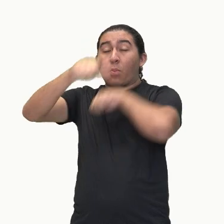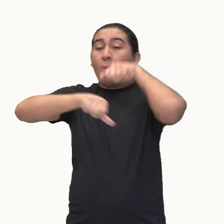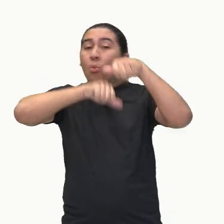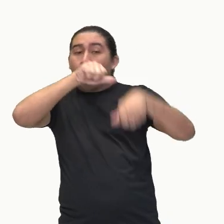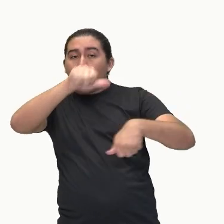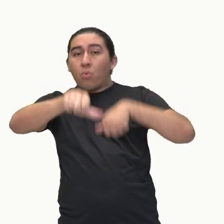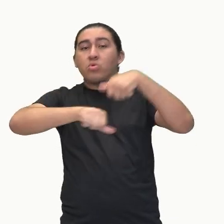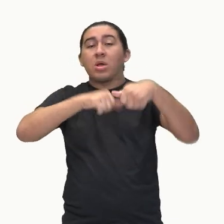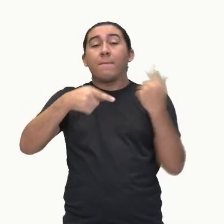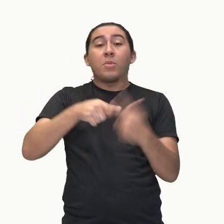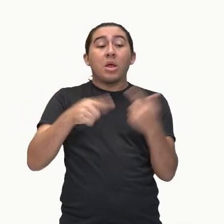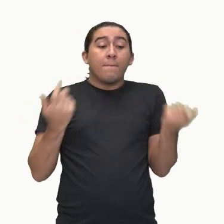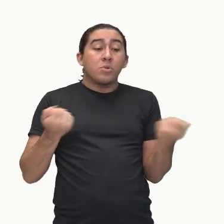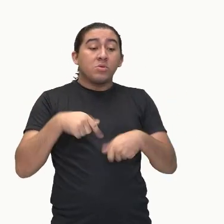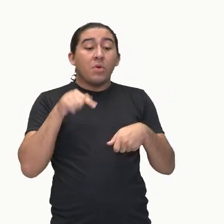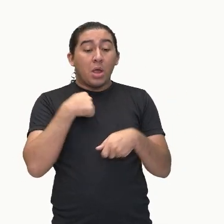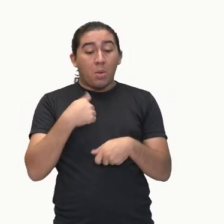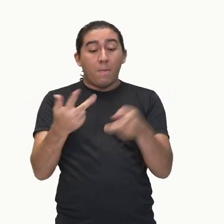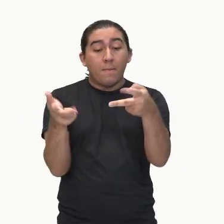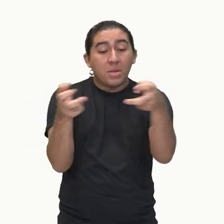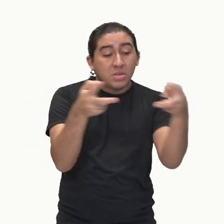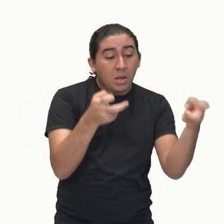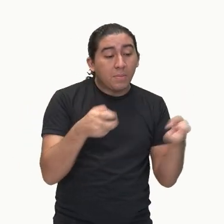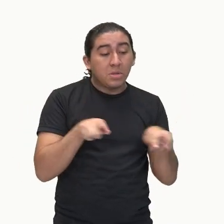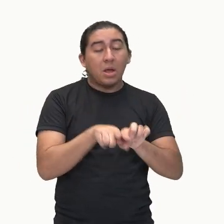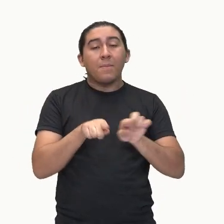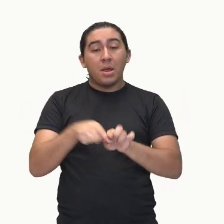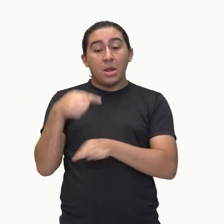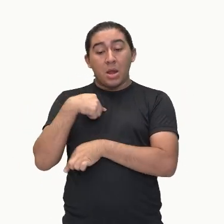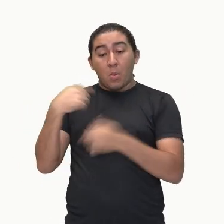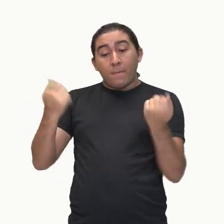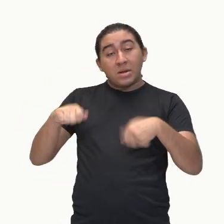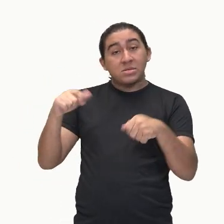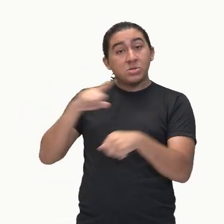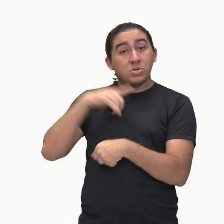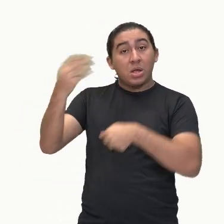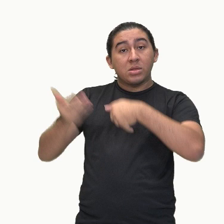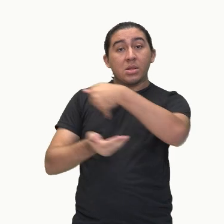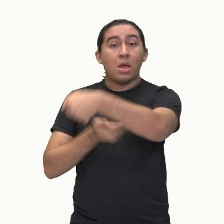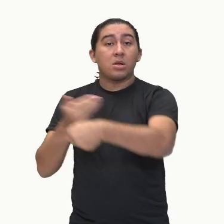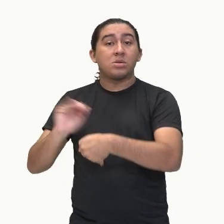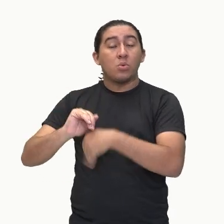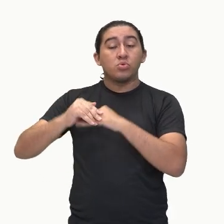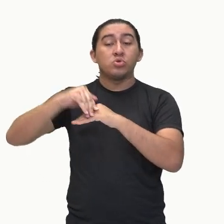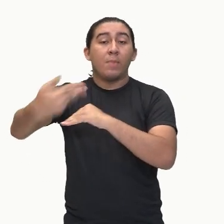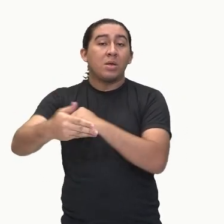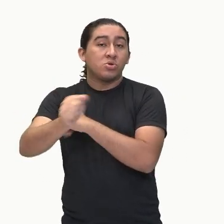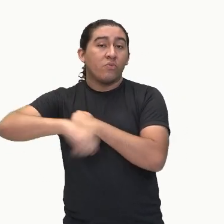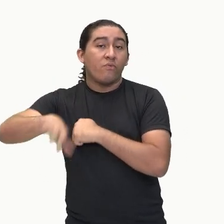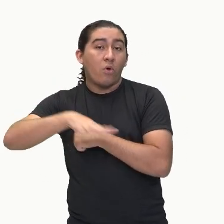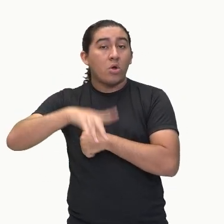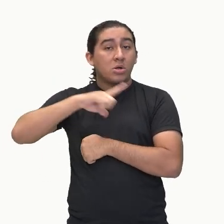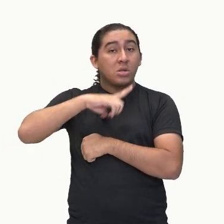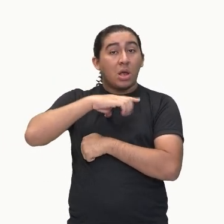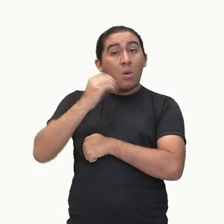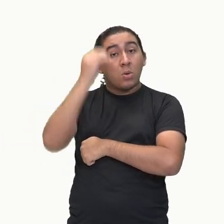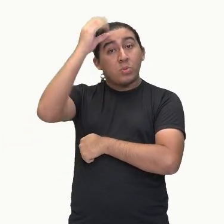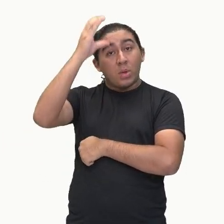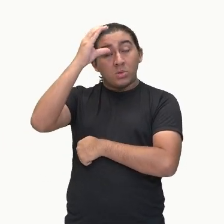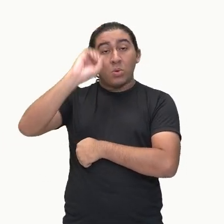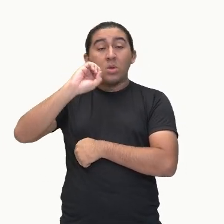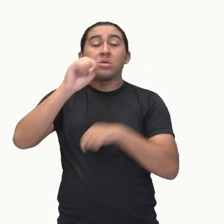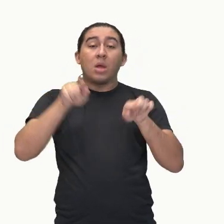consigo enxergar que tanto eu preciso dessa interação para o meu desenvolvimento pessoal, quanto para